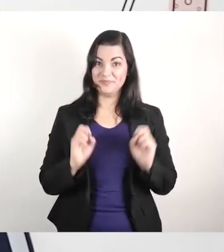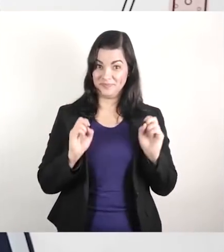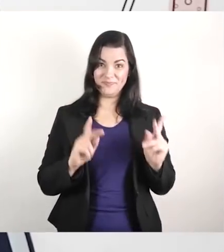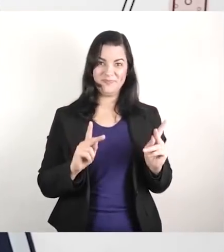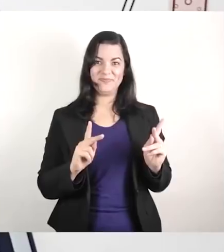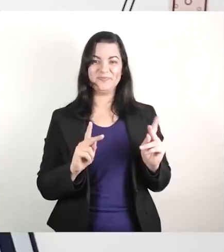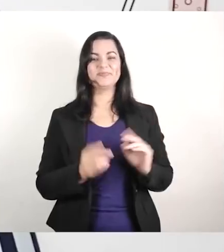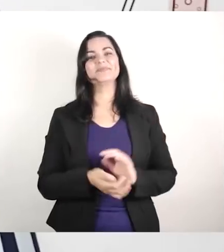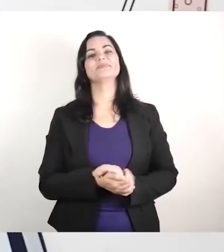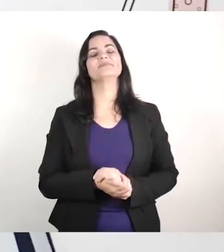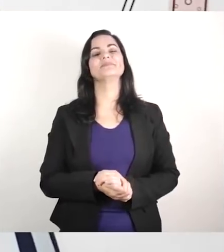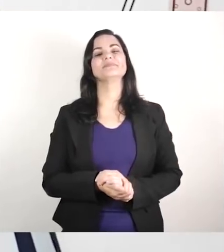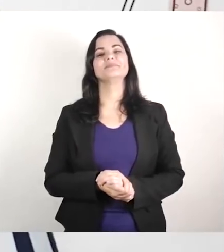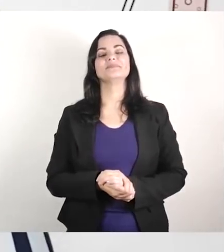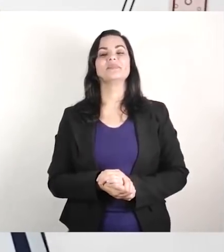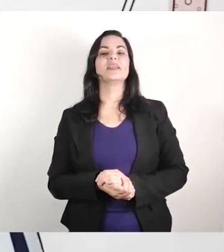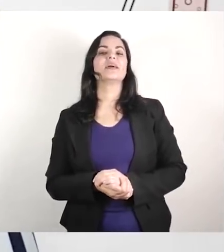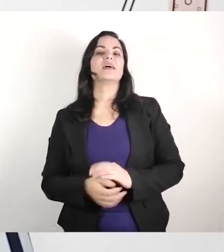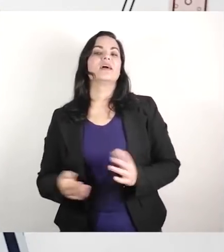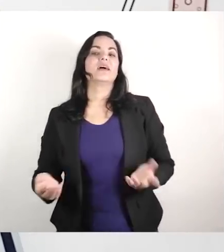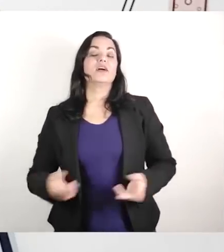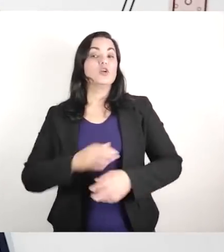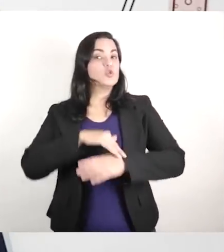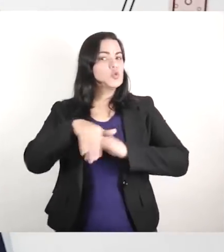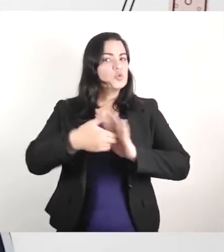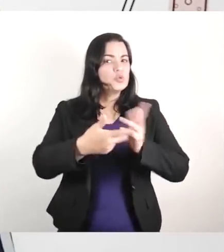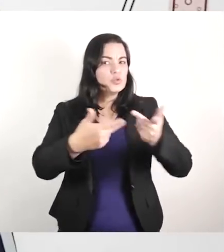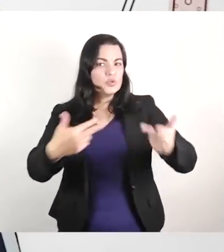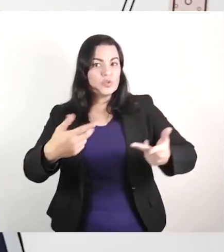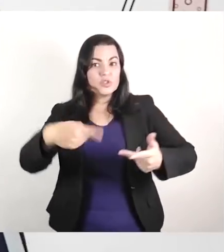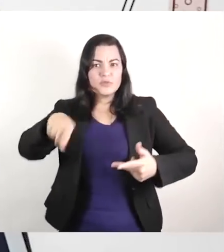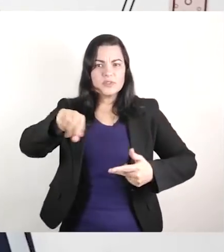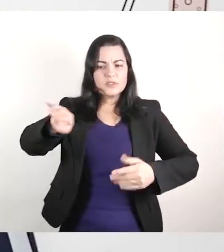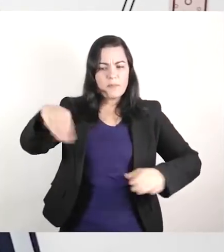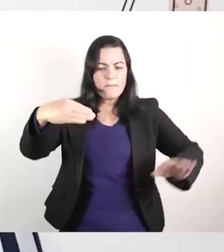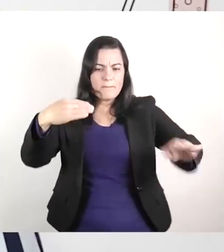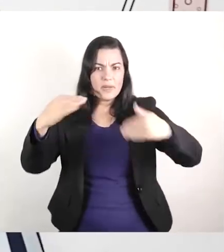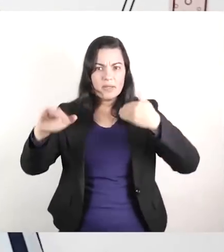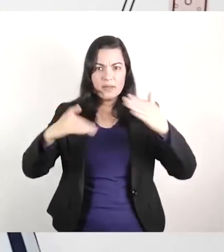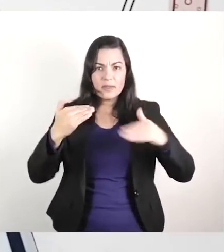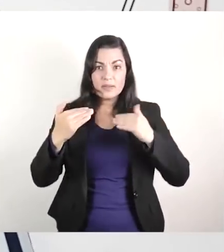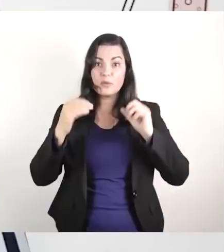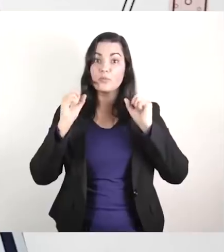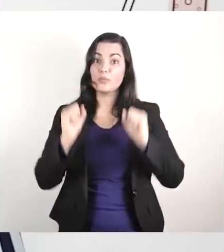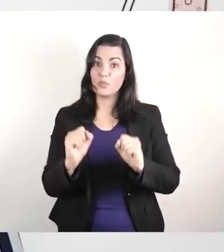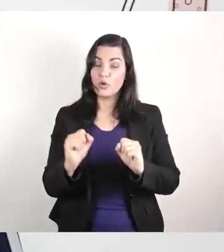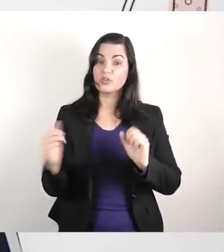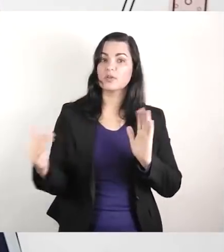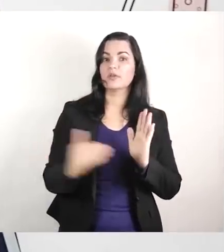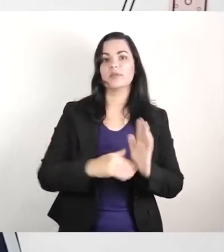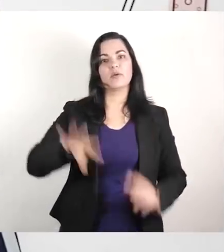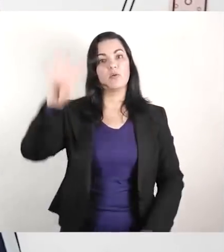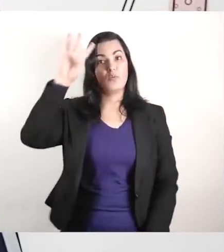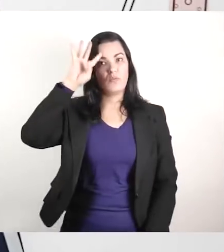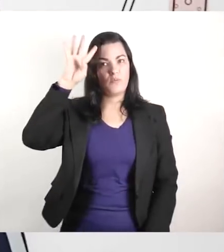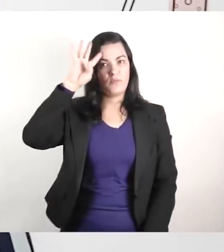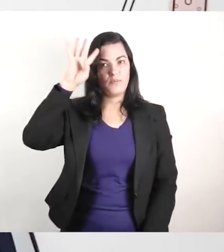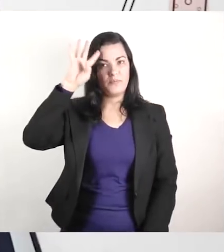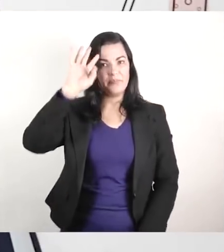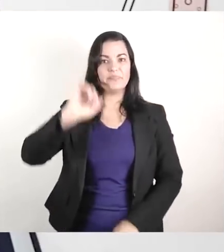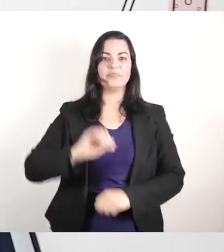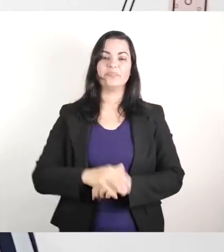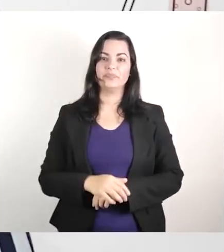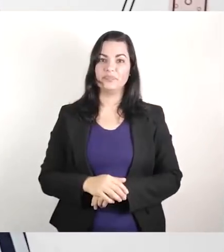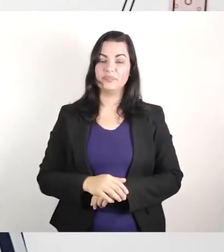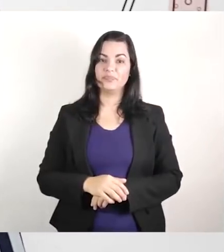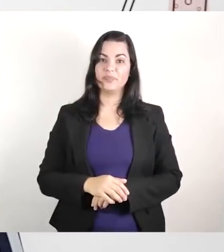tá bom? Todas as contribuições, elas podem ser feitas até quarta-feira, e